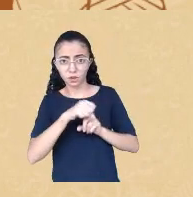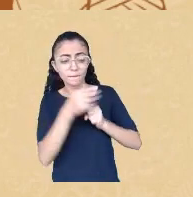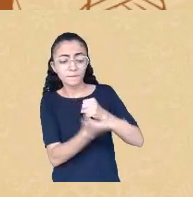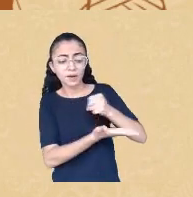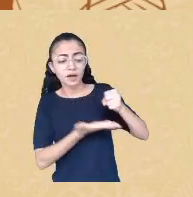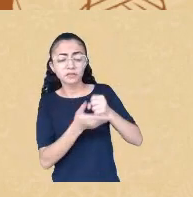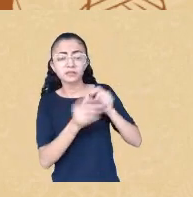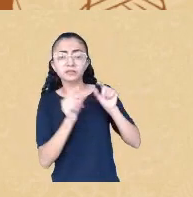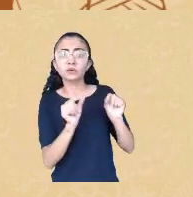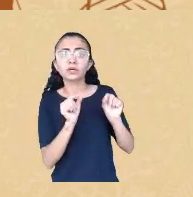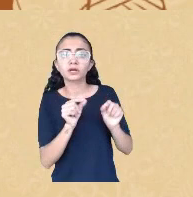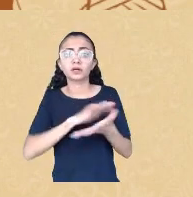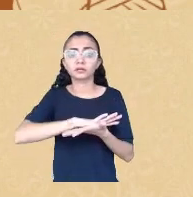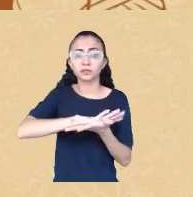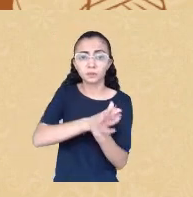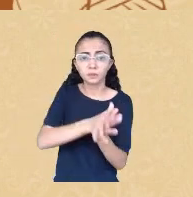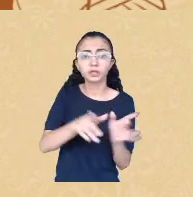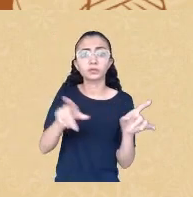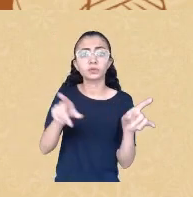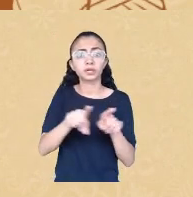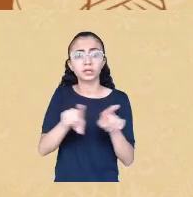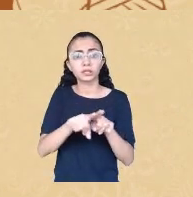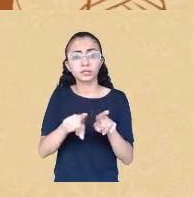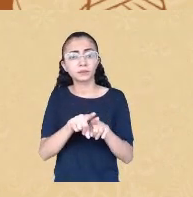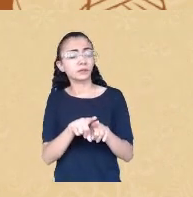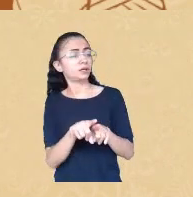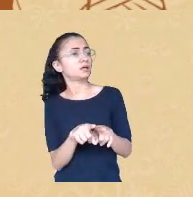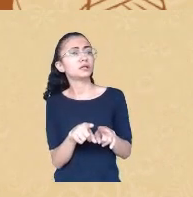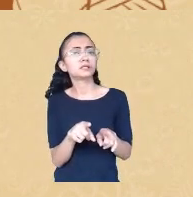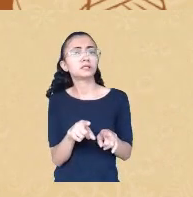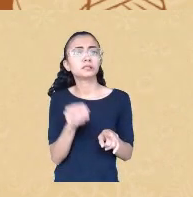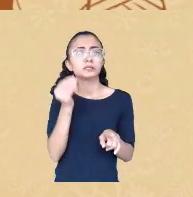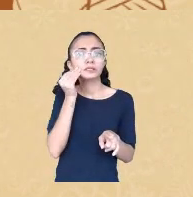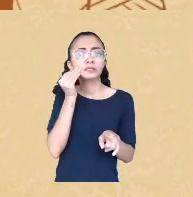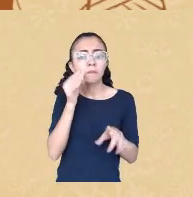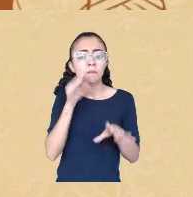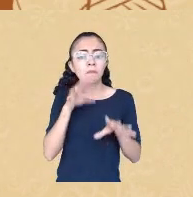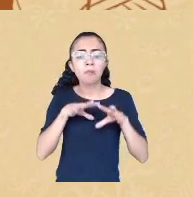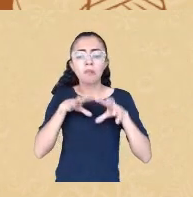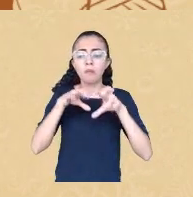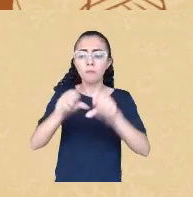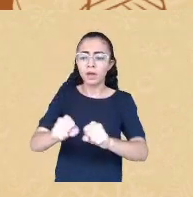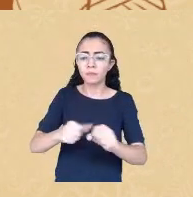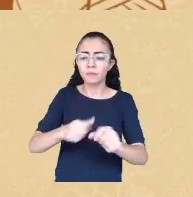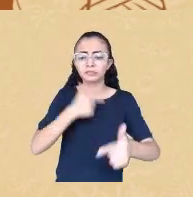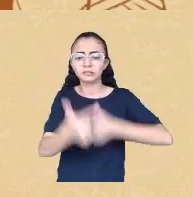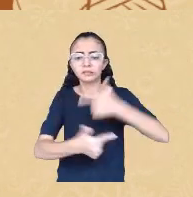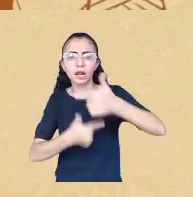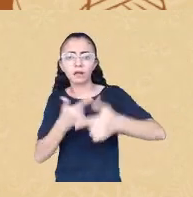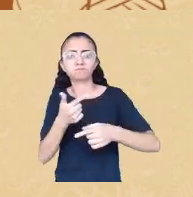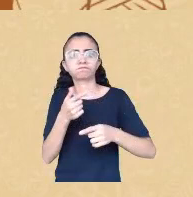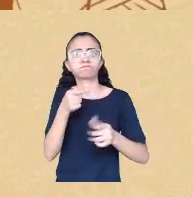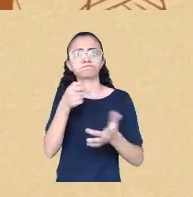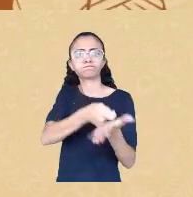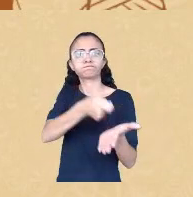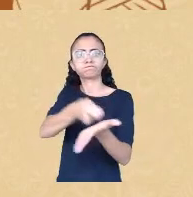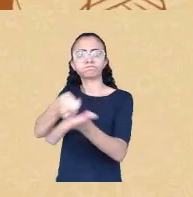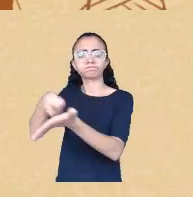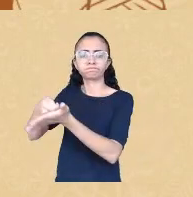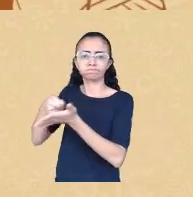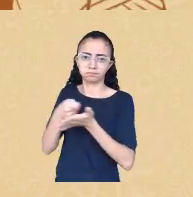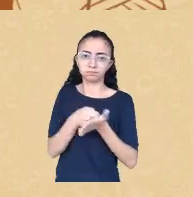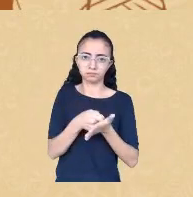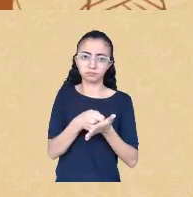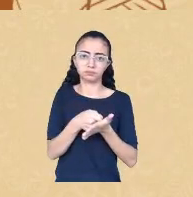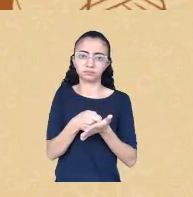a exploração do trabalho, da vida, dos corpos. Né? A negação do outro. E aí